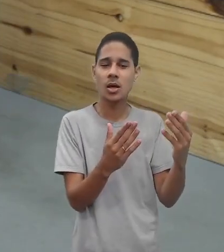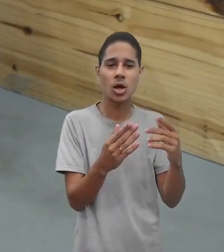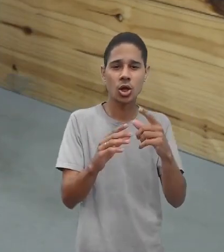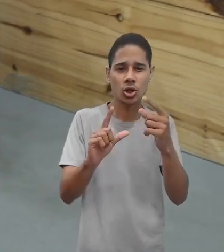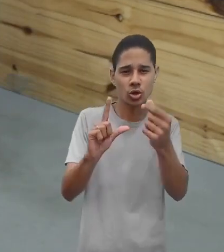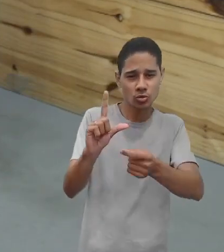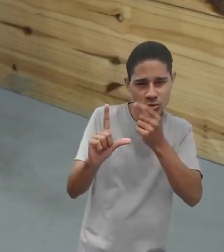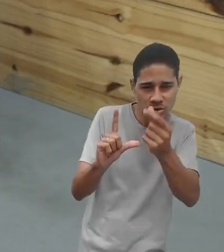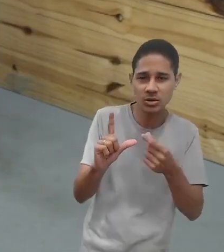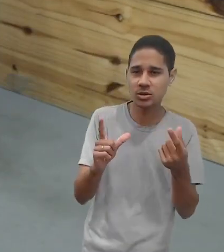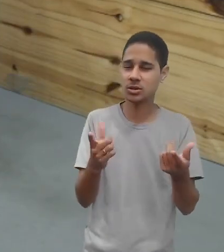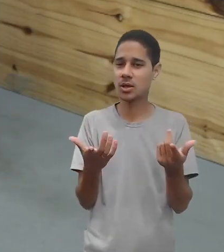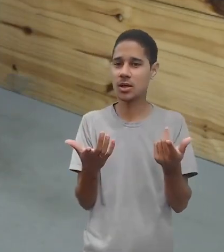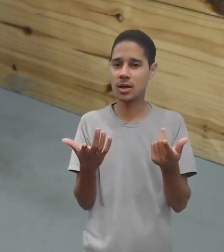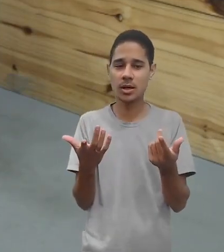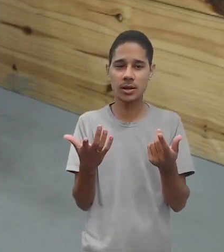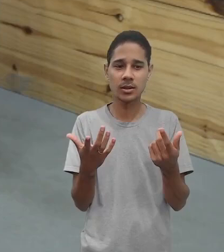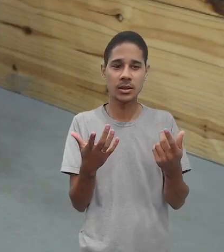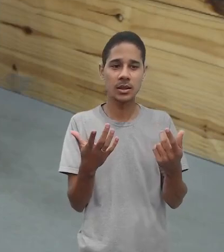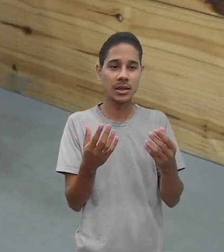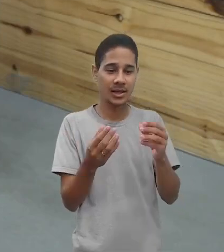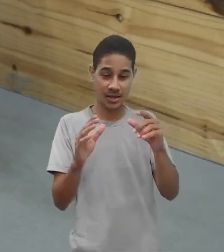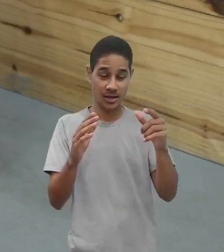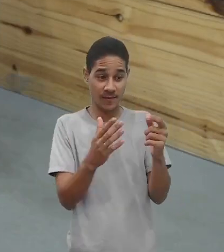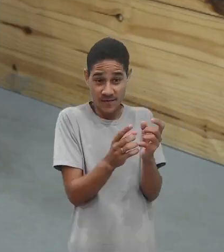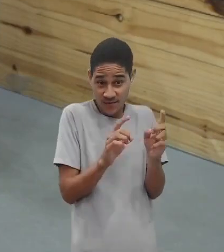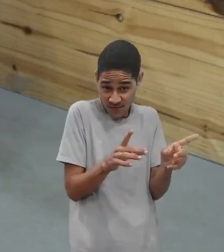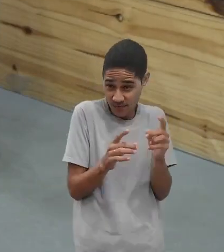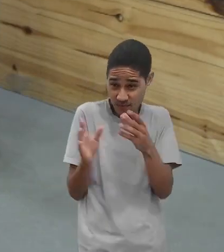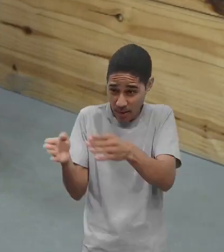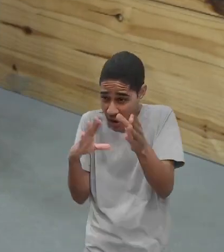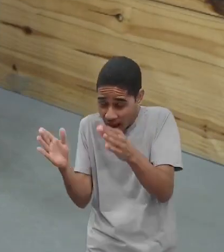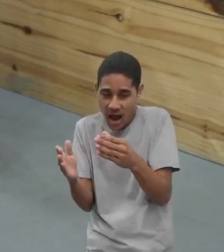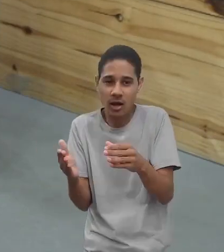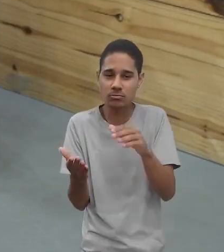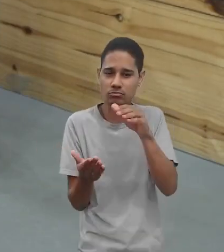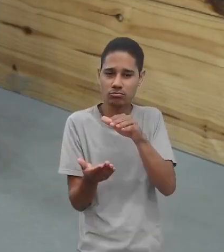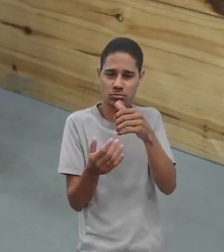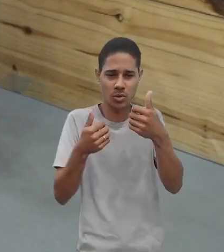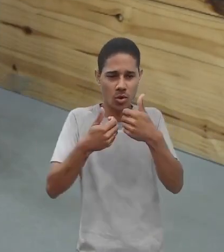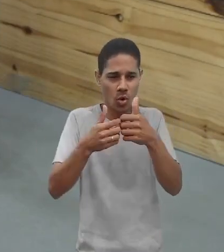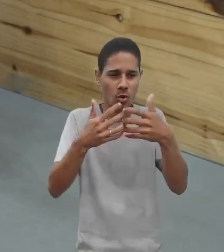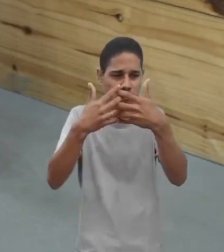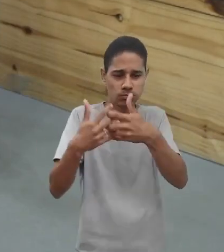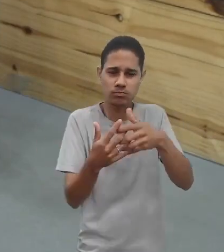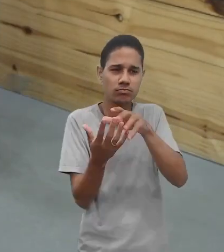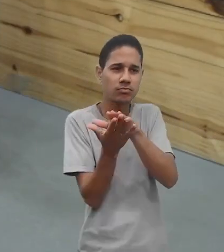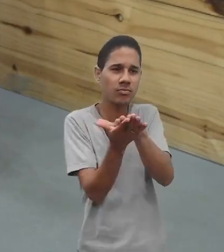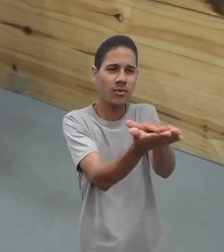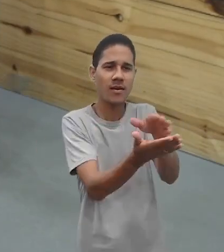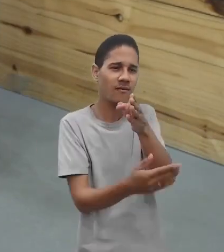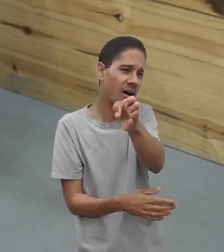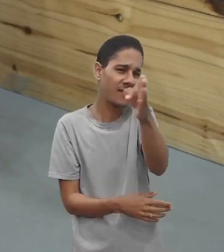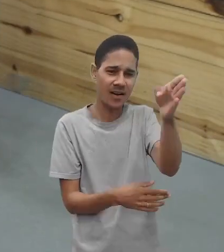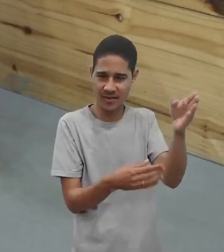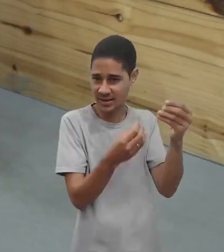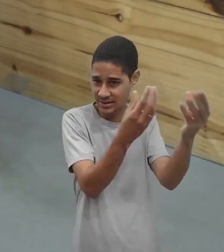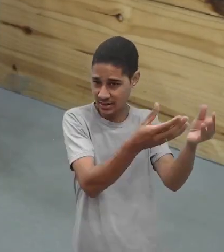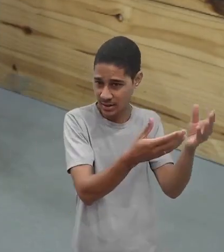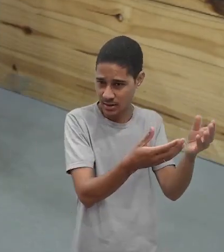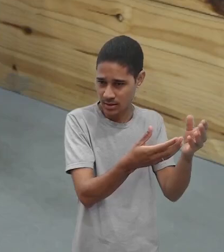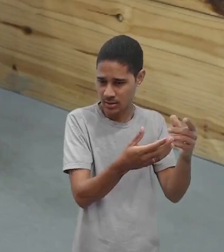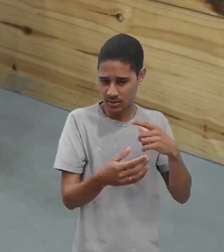a entrega está corroborando com a produção, e aí esse sistema vai estar integrado. Avaliar